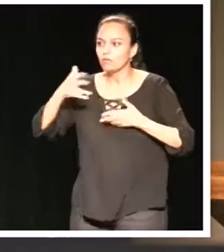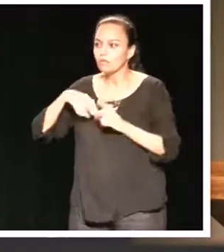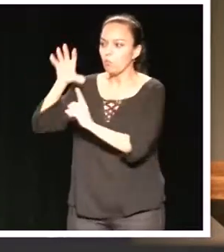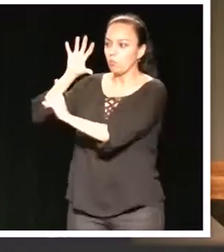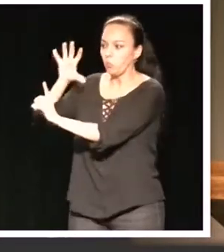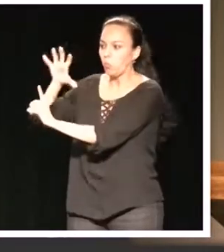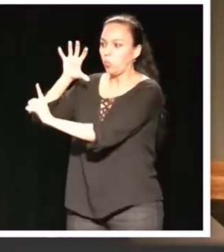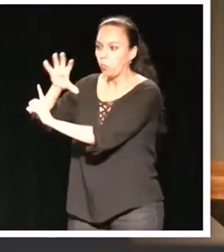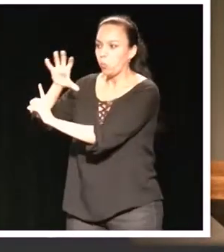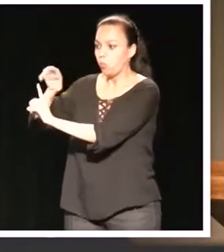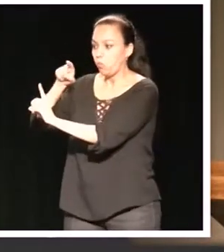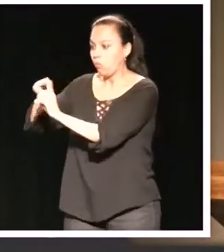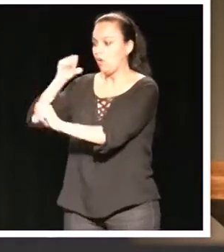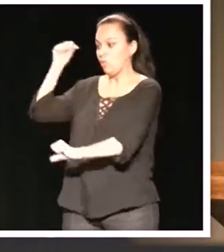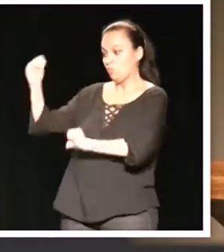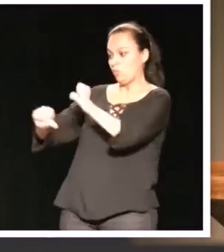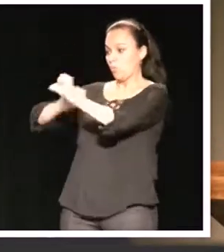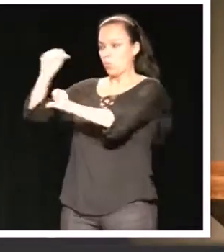outra ideologia.